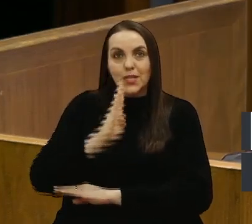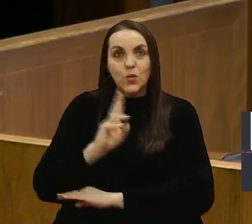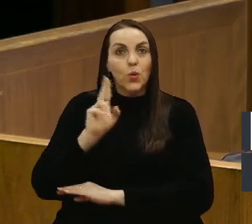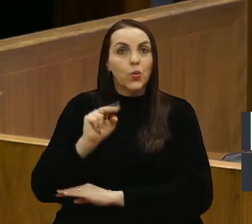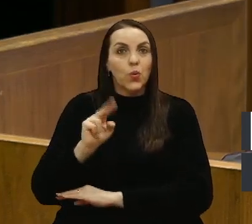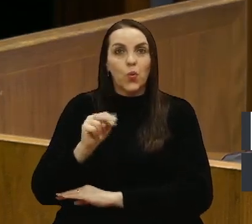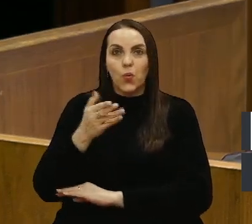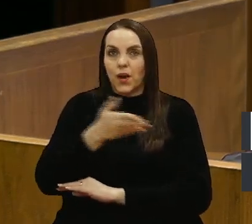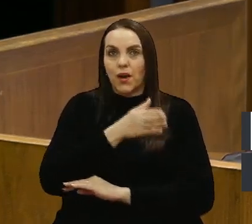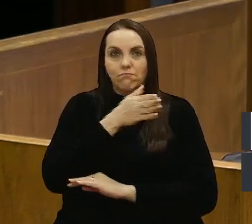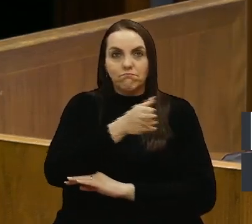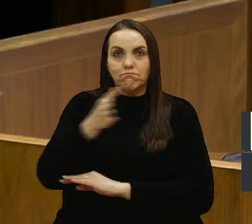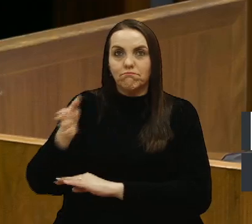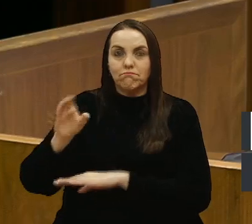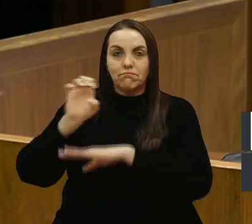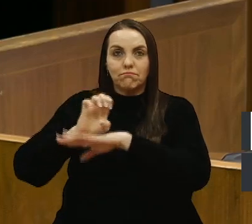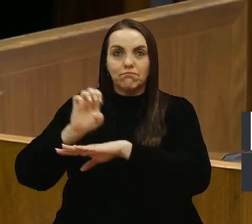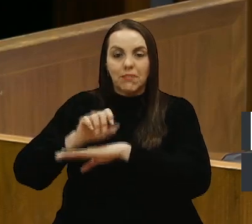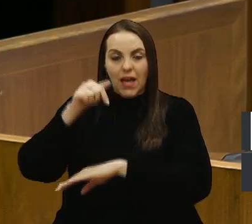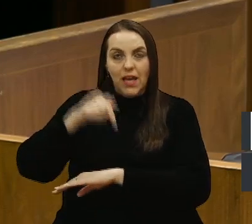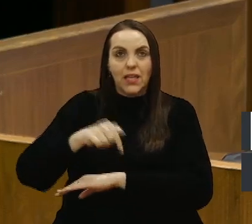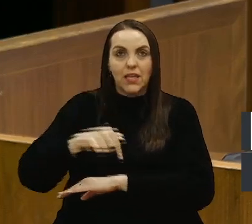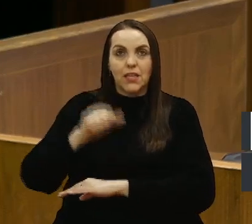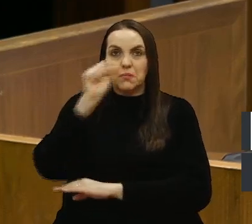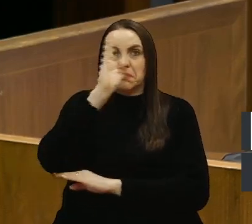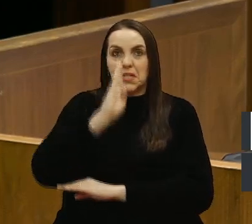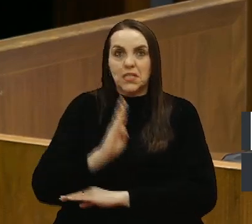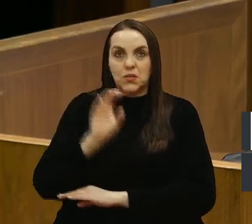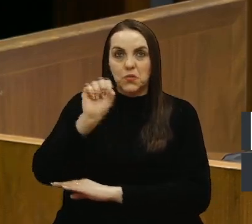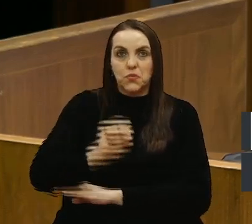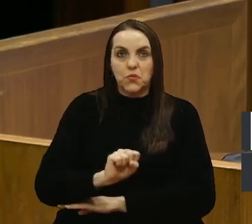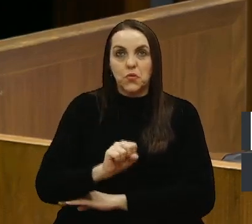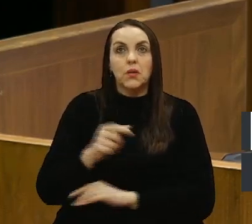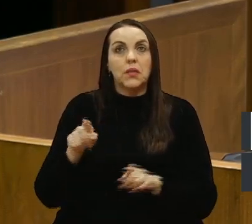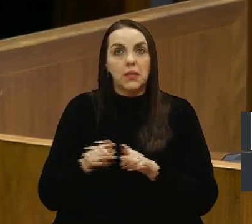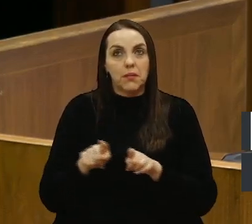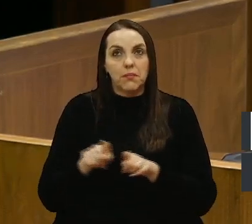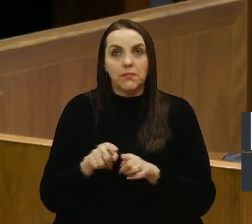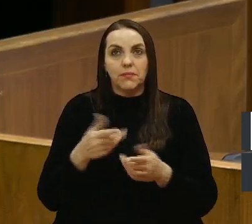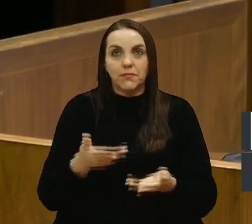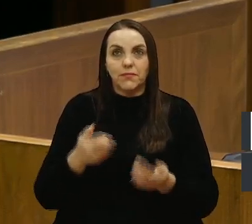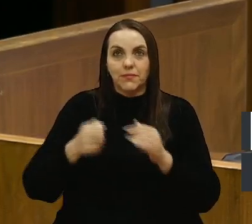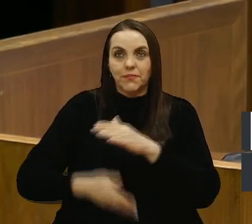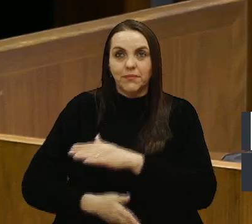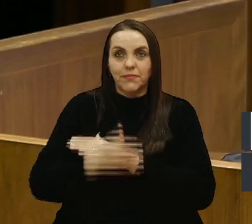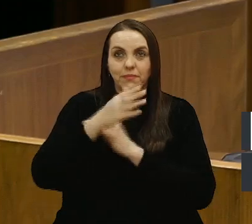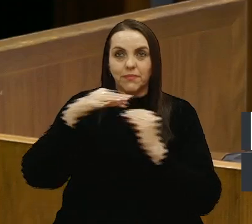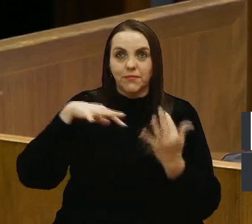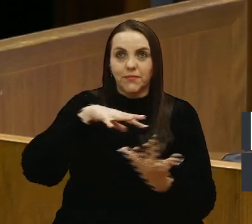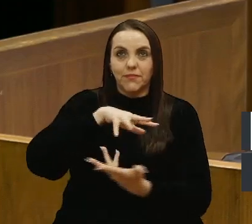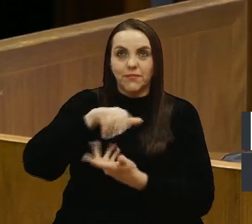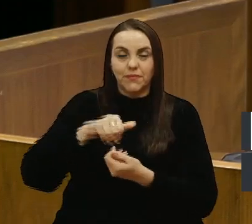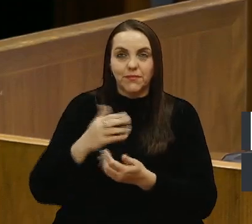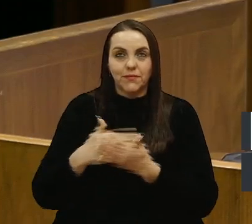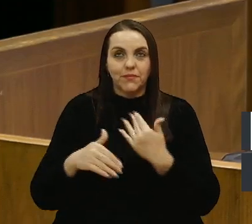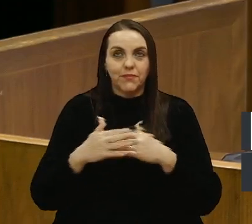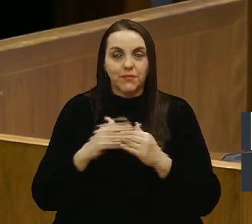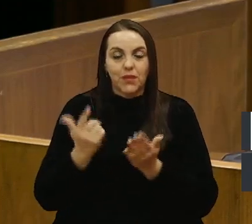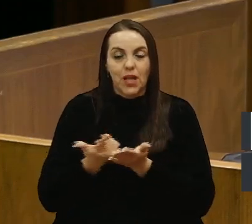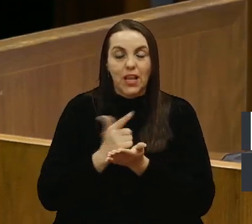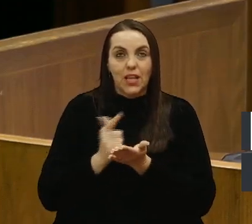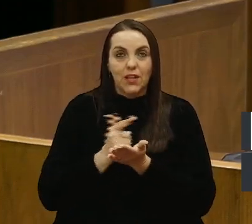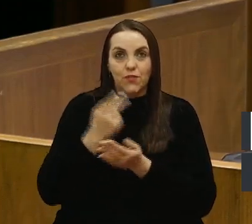esteve em nenhum dos estados aqui no sul do Brasil. E também ela já viajou o mundo inteiro e o livro dela